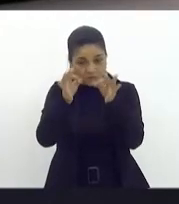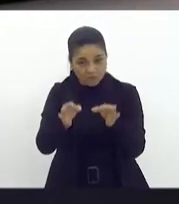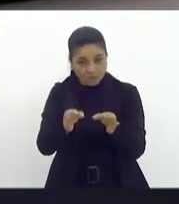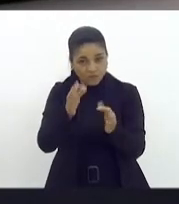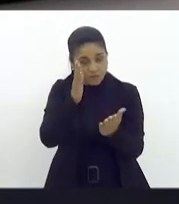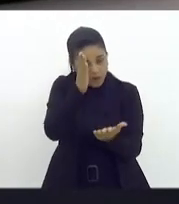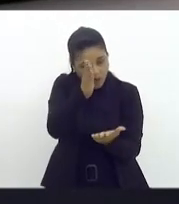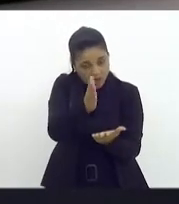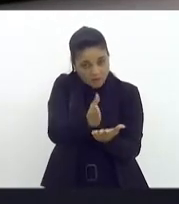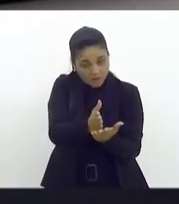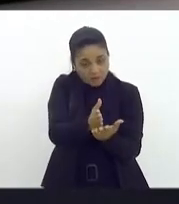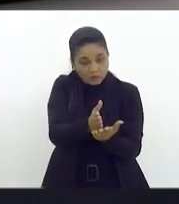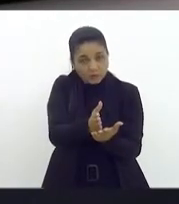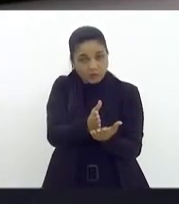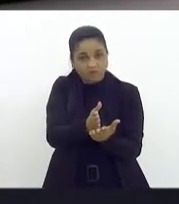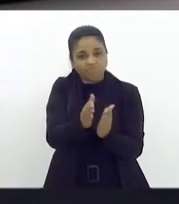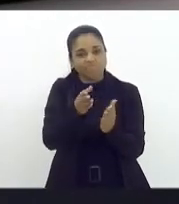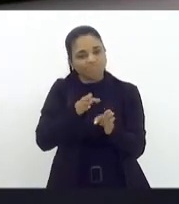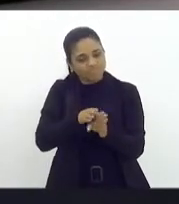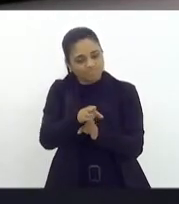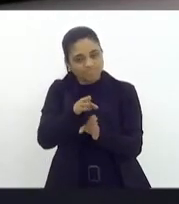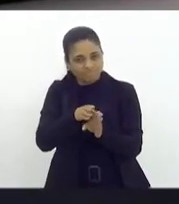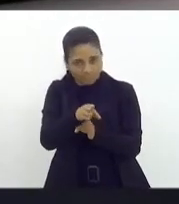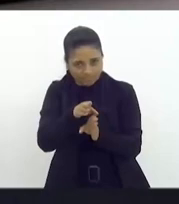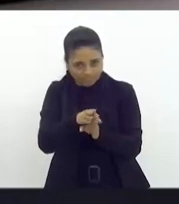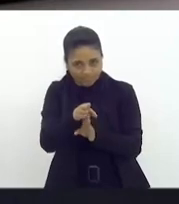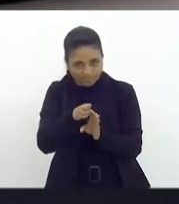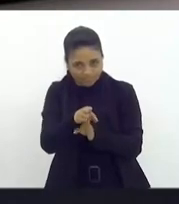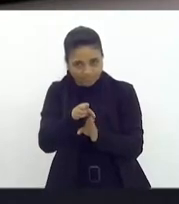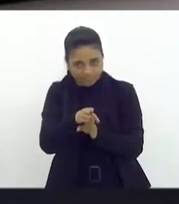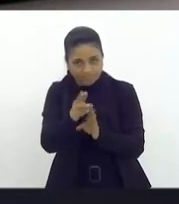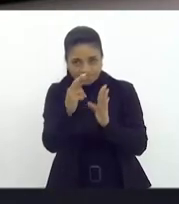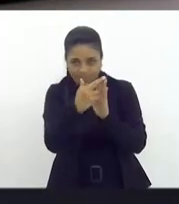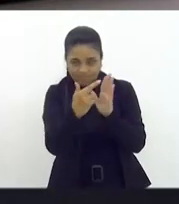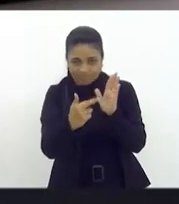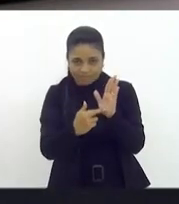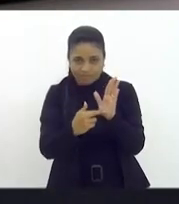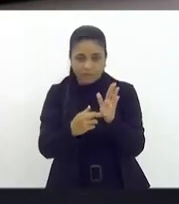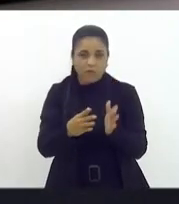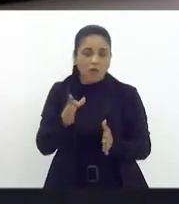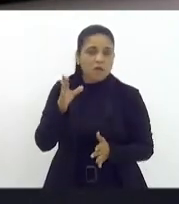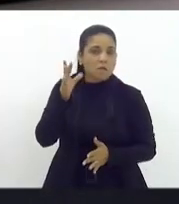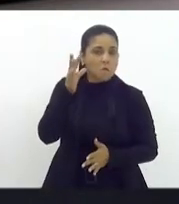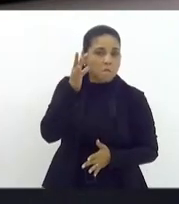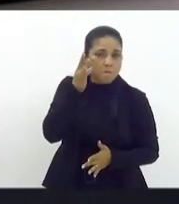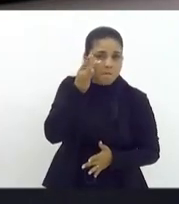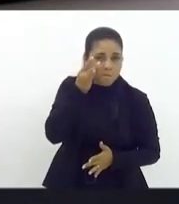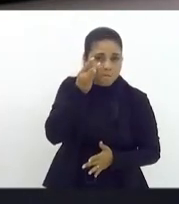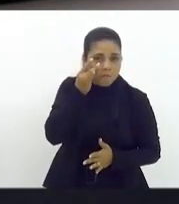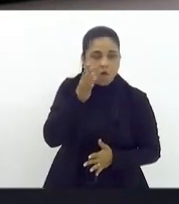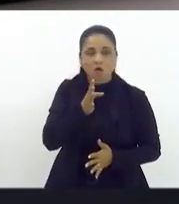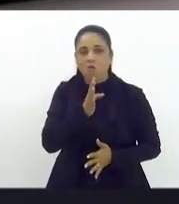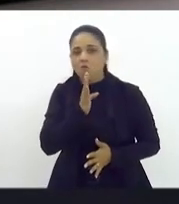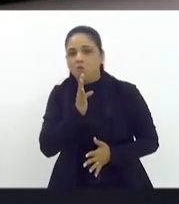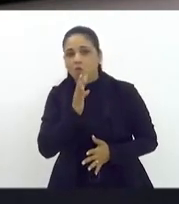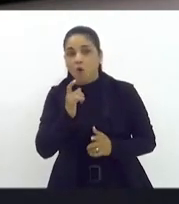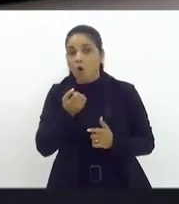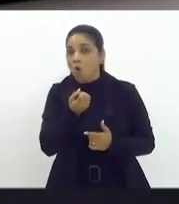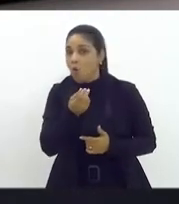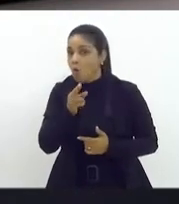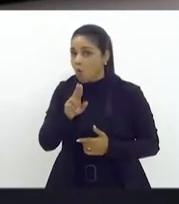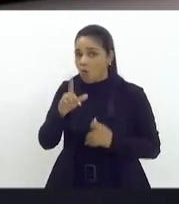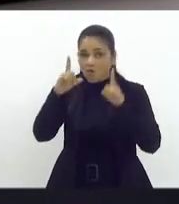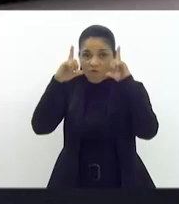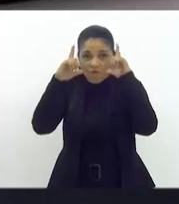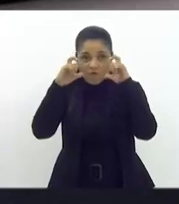todos as recomendações ali colocadas Tanto faz ser reconhecimento presencial por fotografia ou até